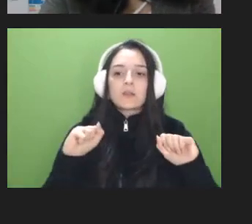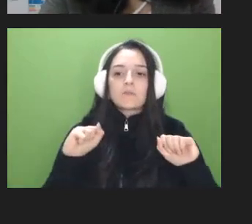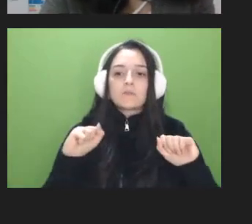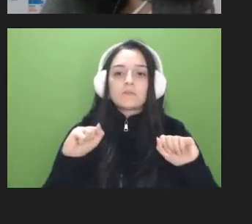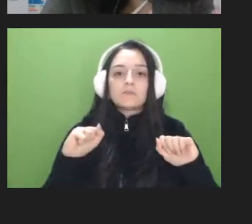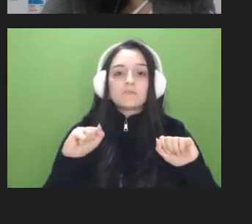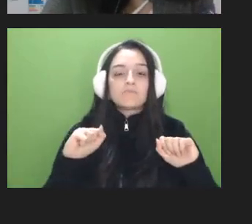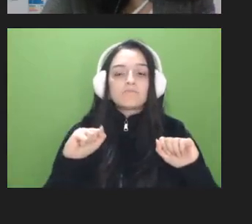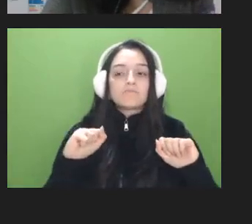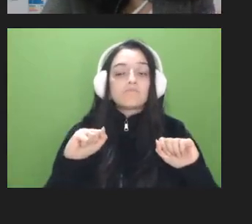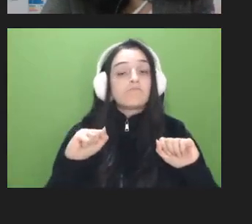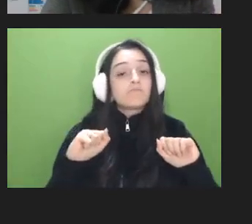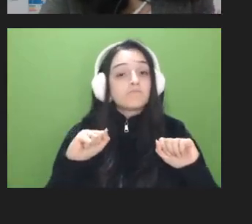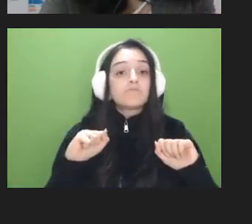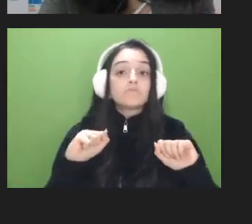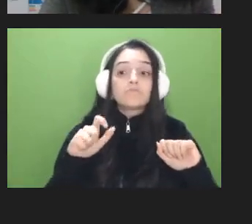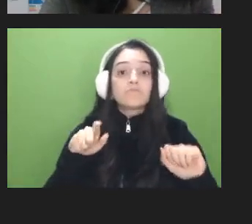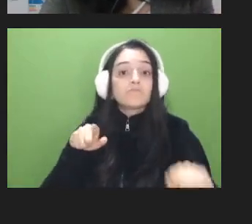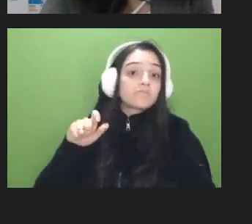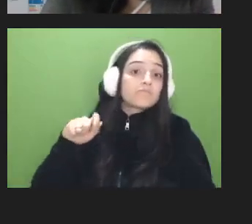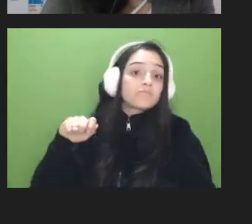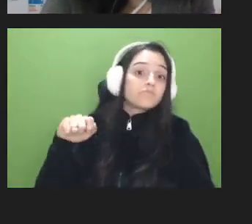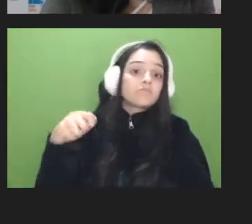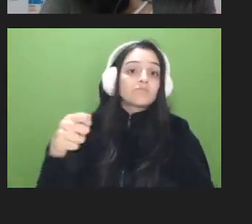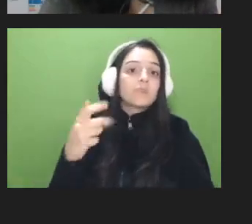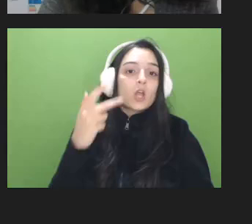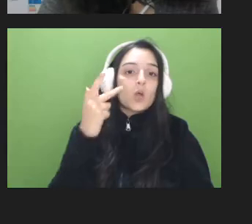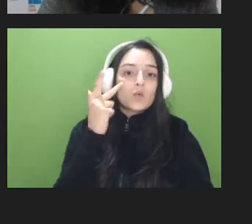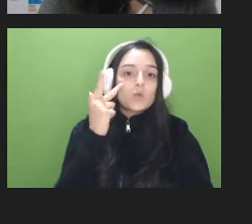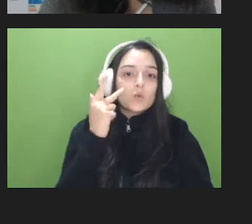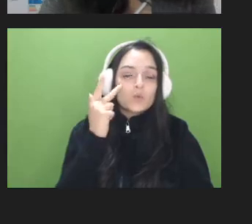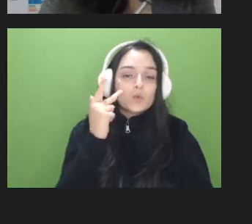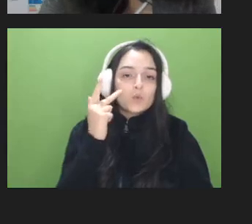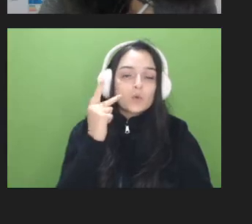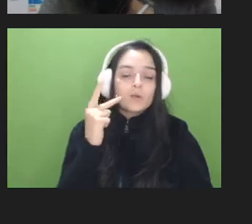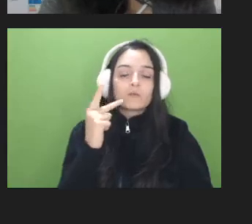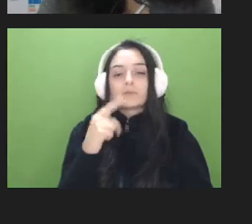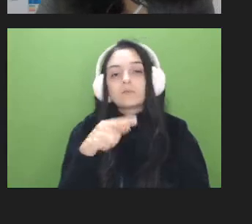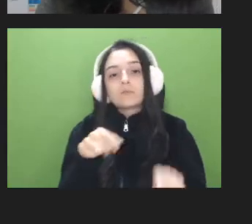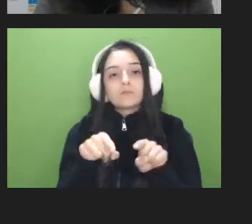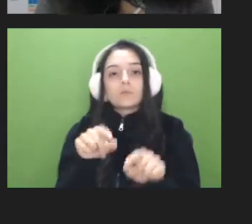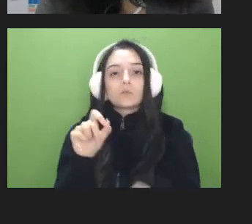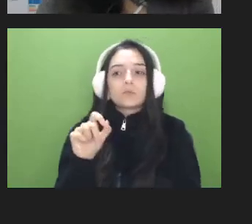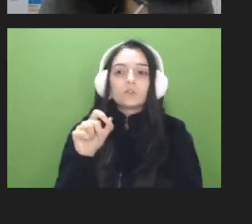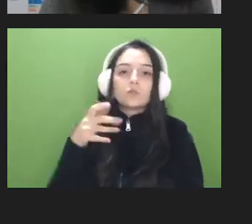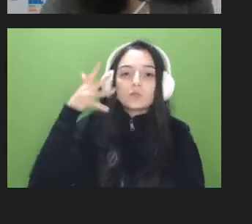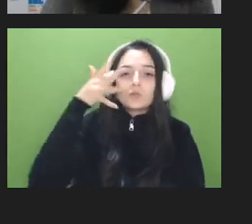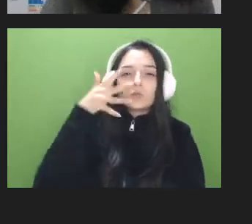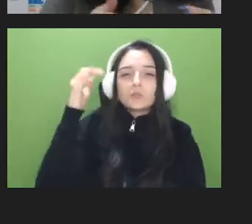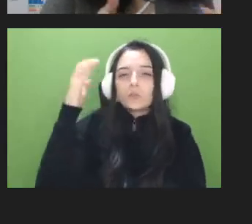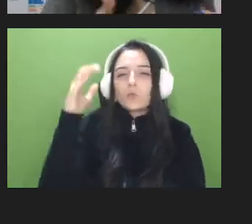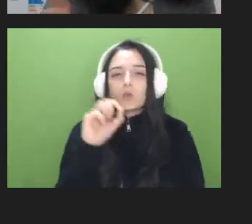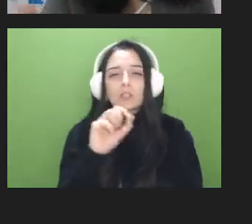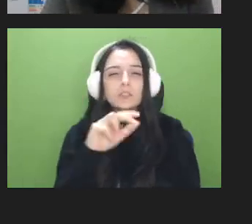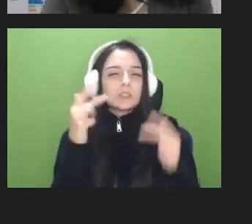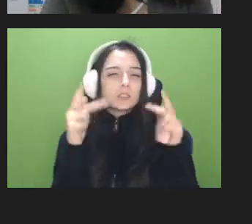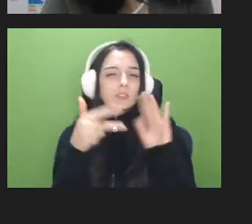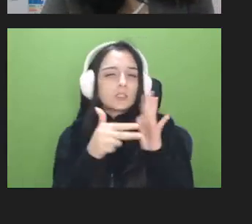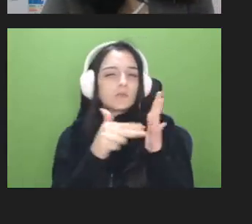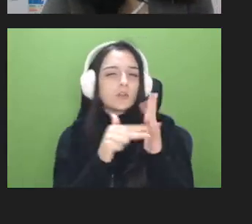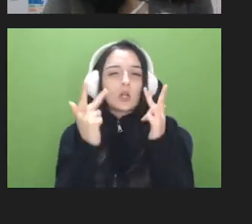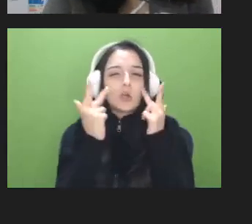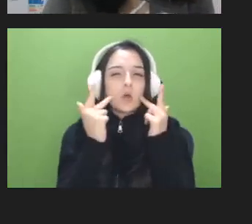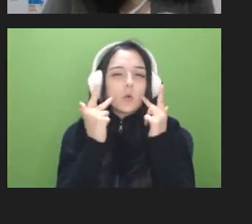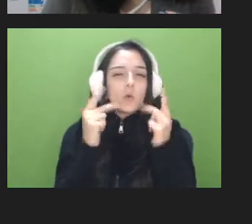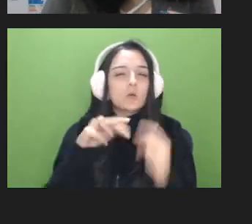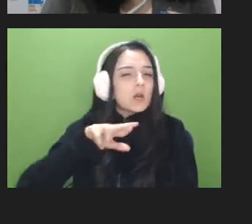normal, né? E tudo isso muito respaldado pelo discurso científico do que era normal, do que era anormal, do que era aceito, do que era não